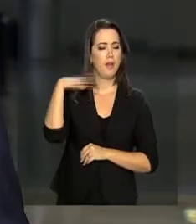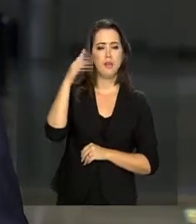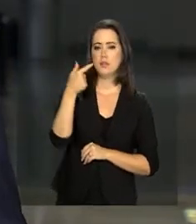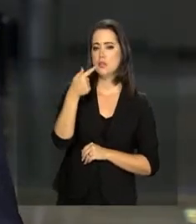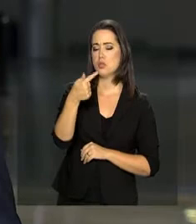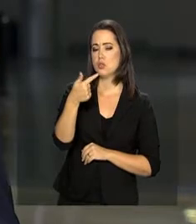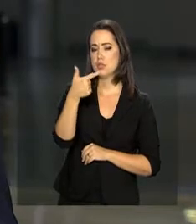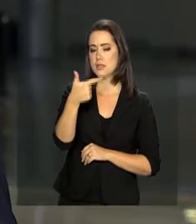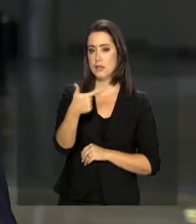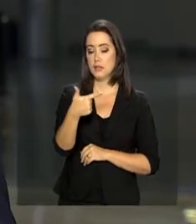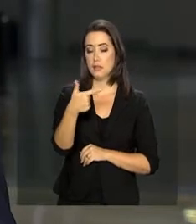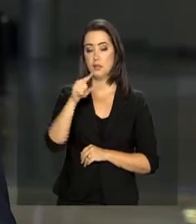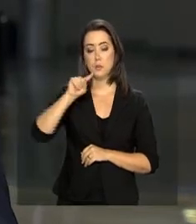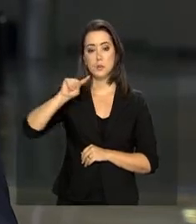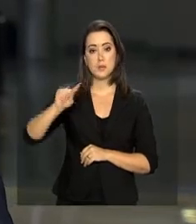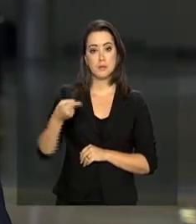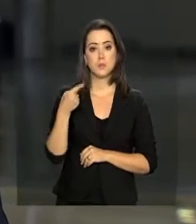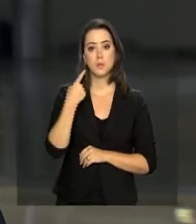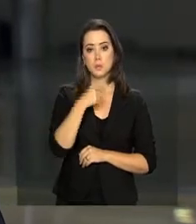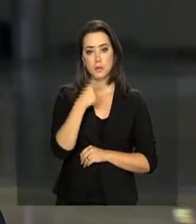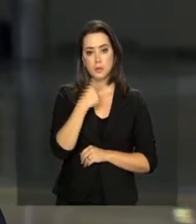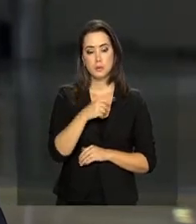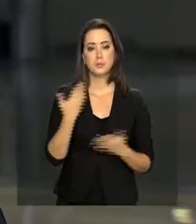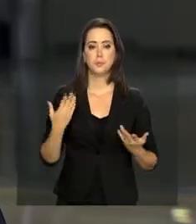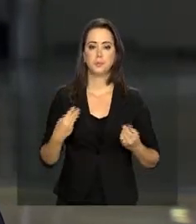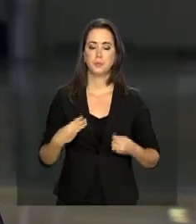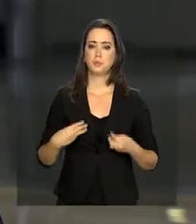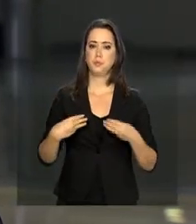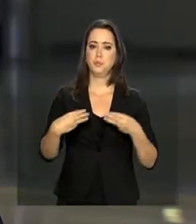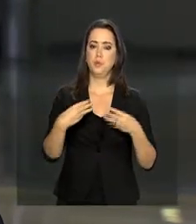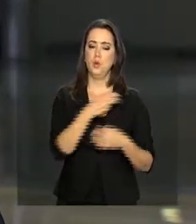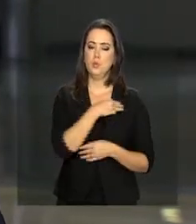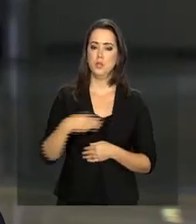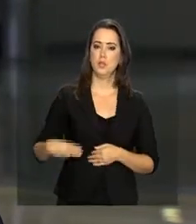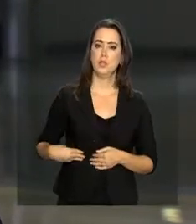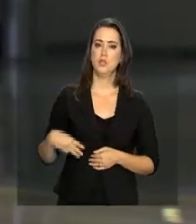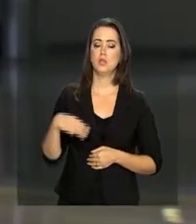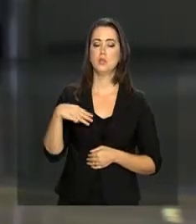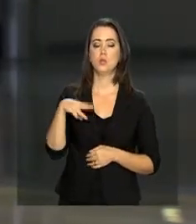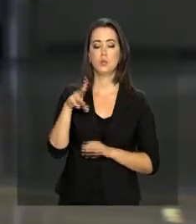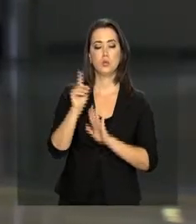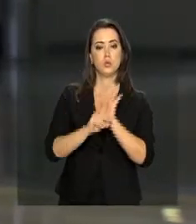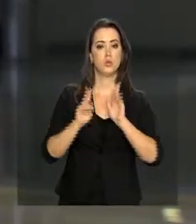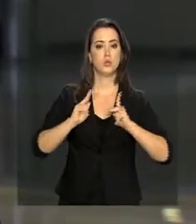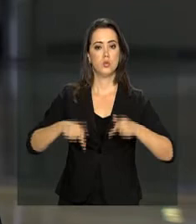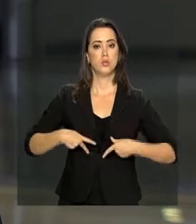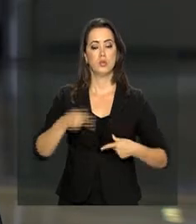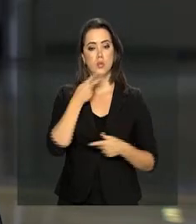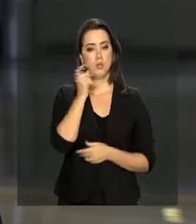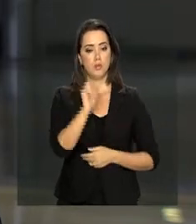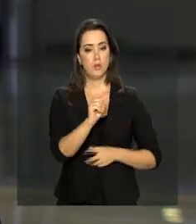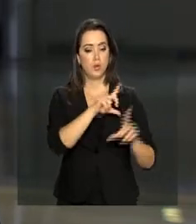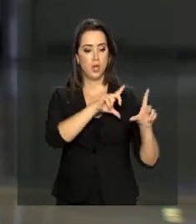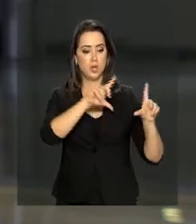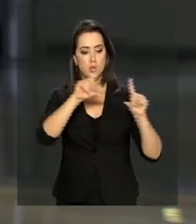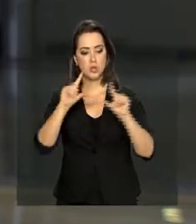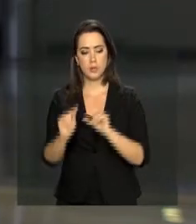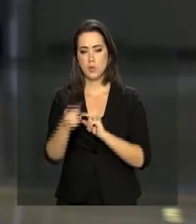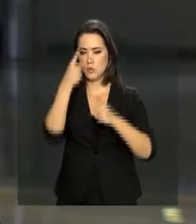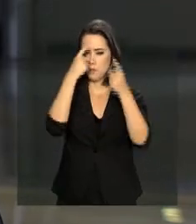72 mil denúncias o ministro dos direitos humanos gustavo rocha destaca que a redução da violência